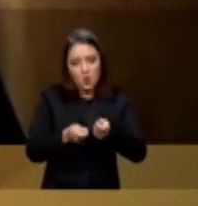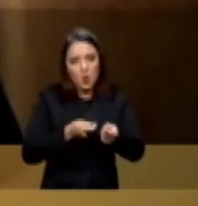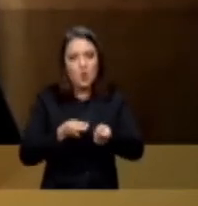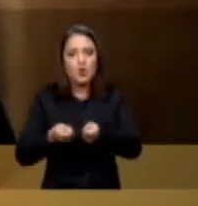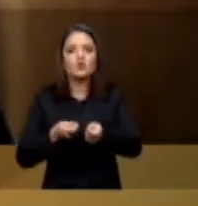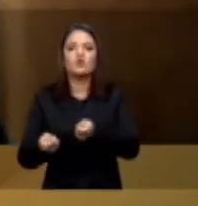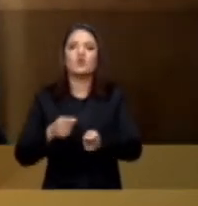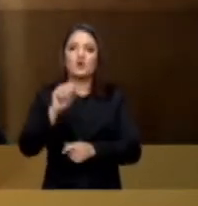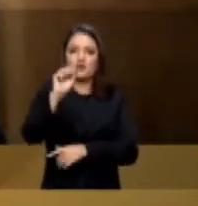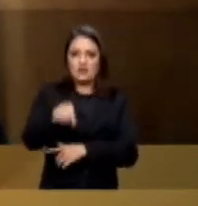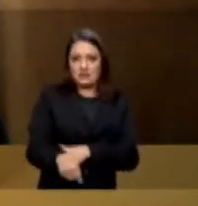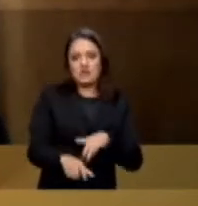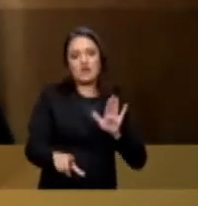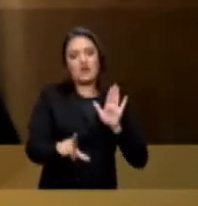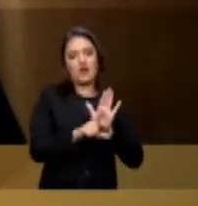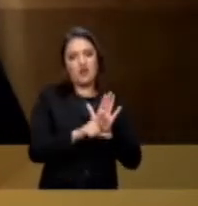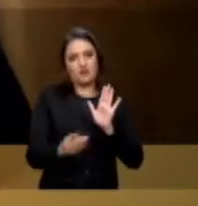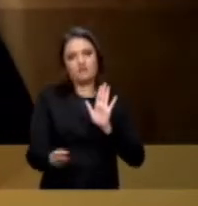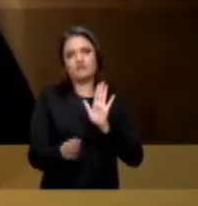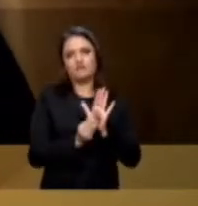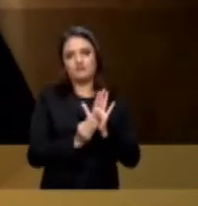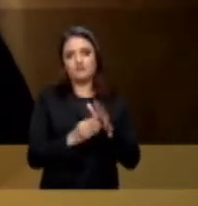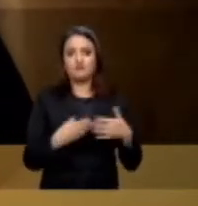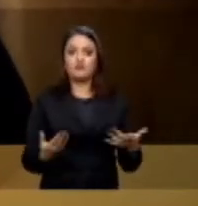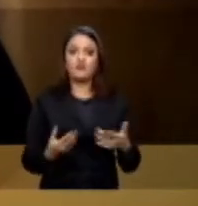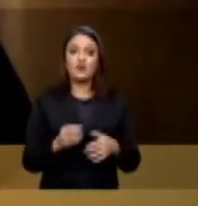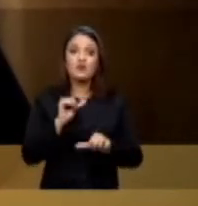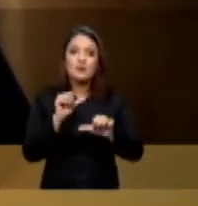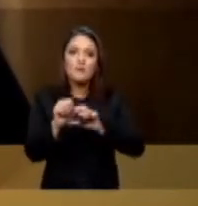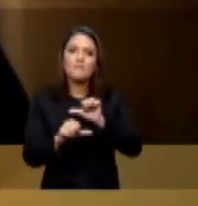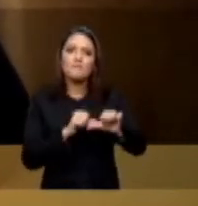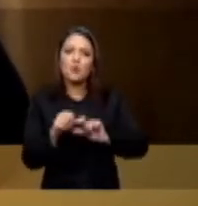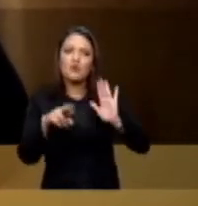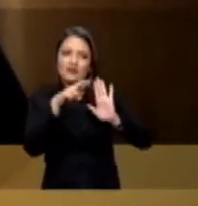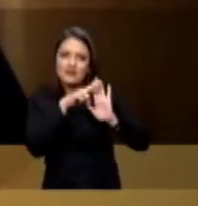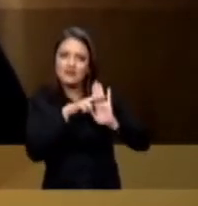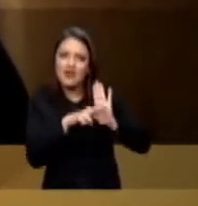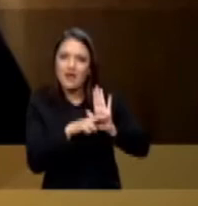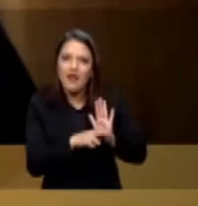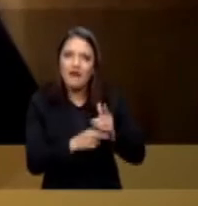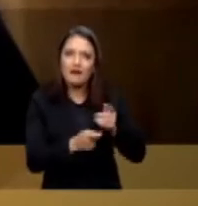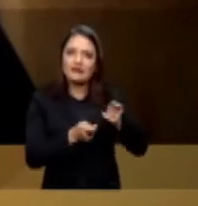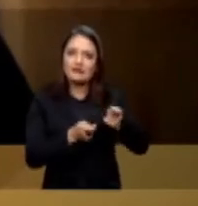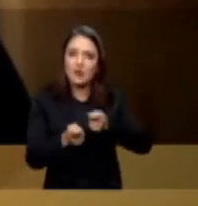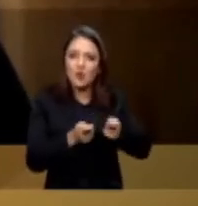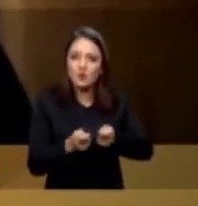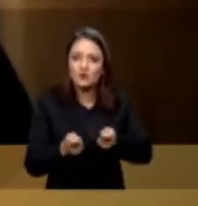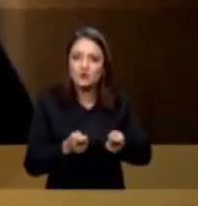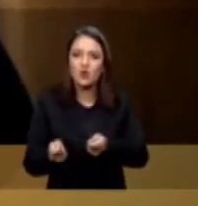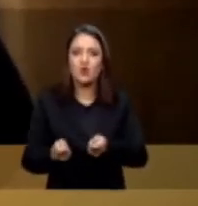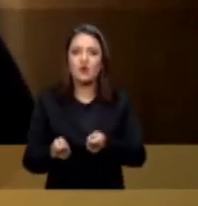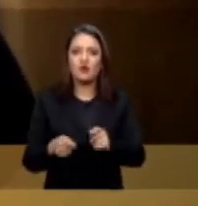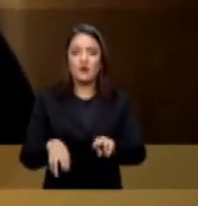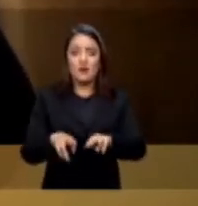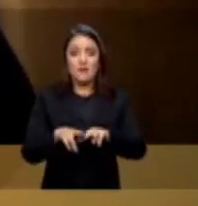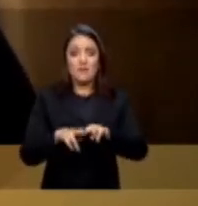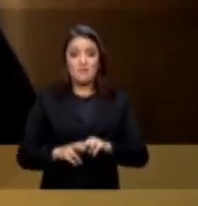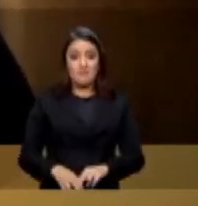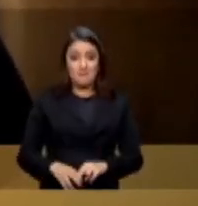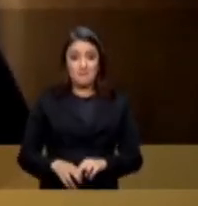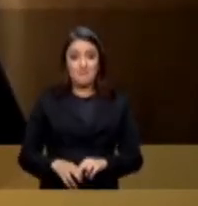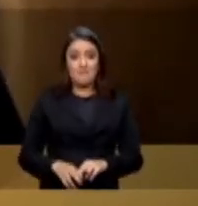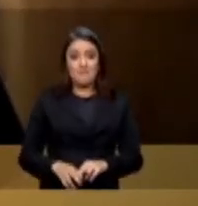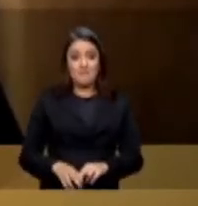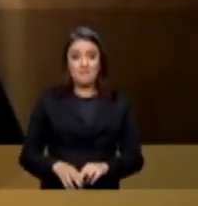balizada pelo legislador. E a mudança dessas balizas pelos fundamentos propostos